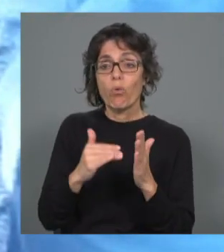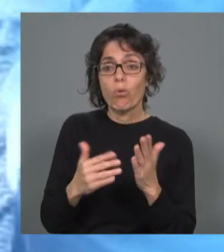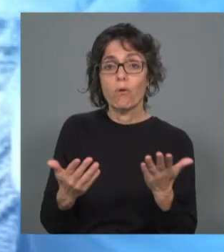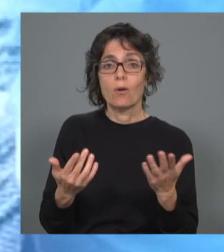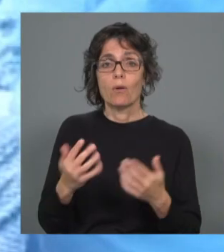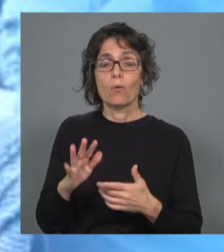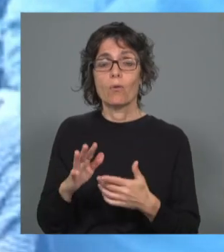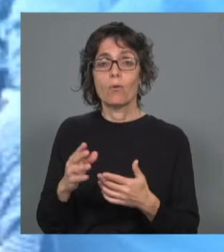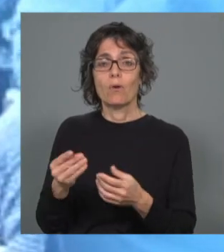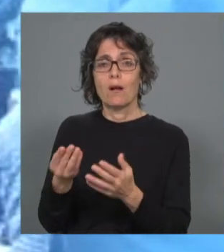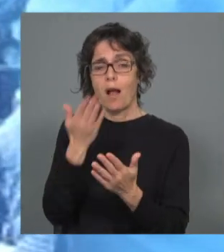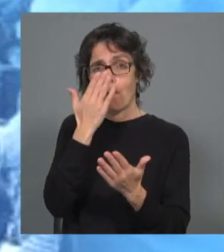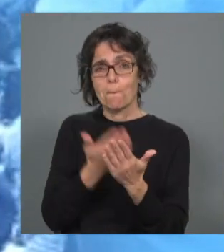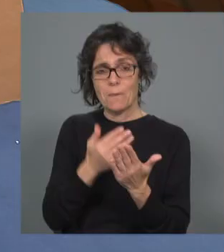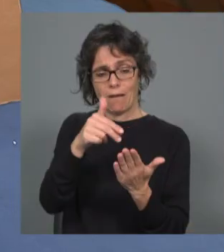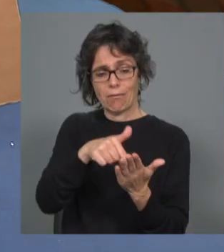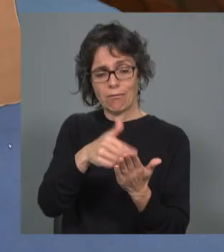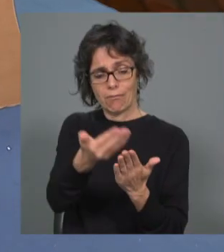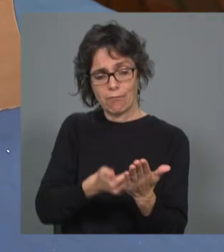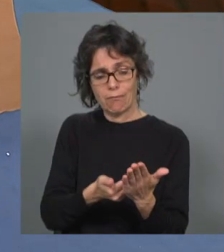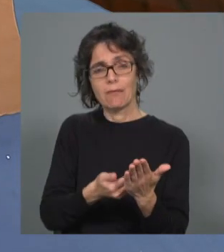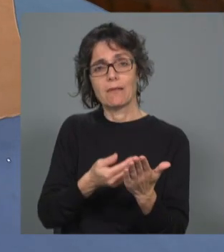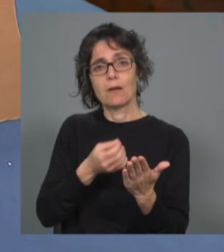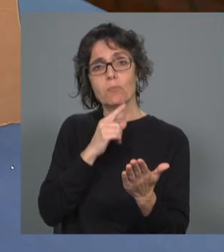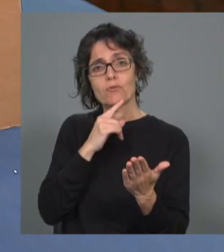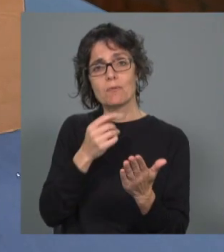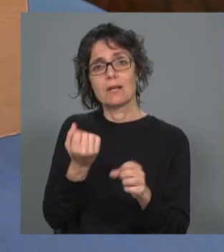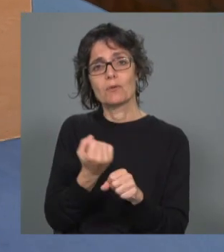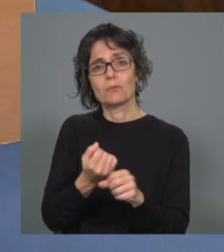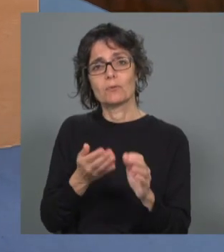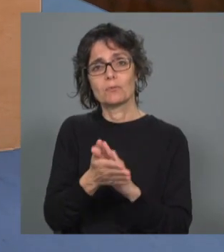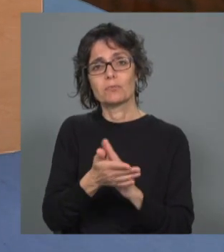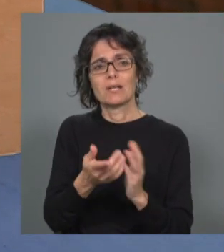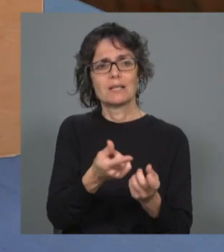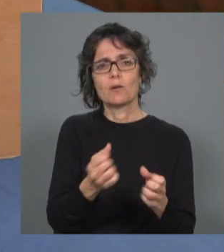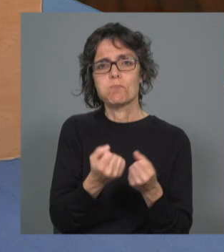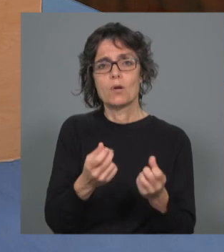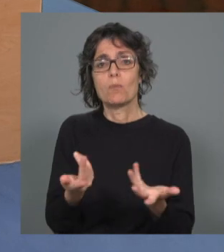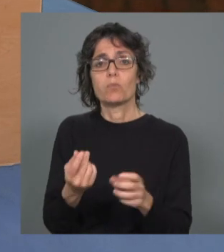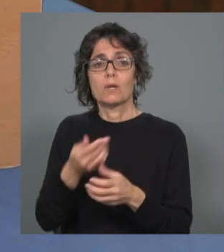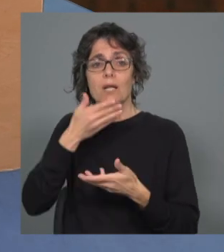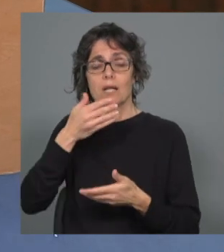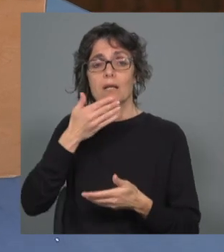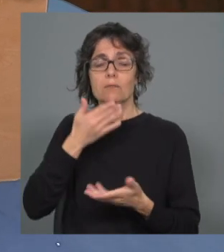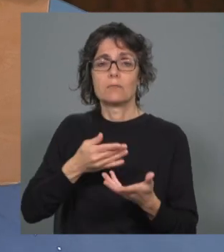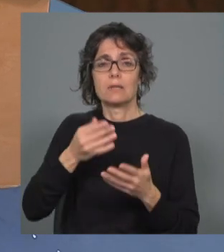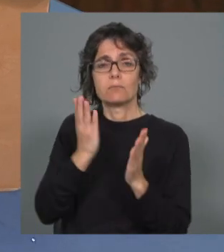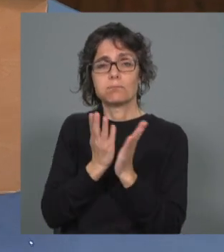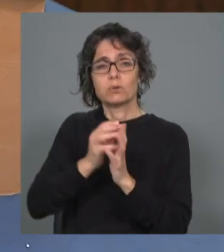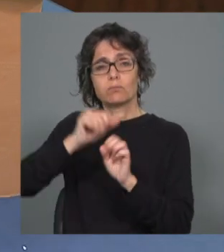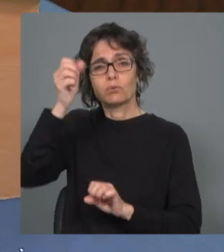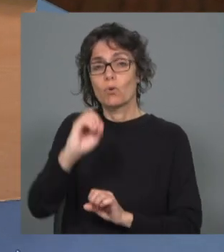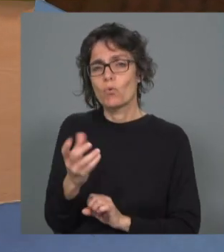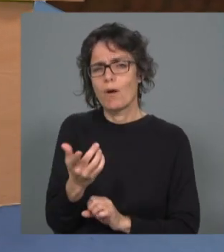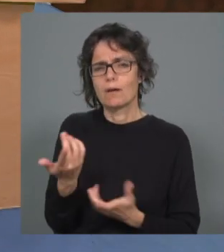laborais ou de ofertas de emprego que exigem cada vez mais competência técnica, vão ficando consecutivamente excluídas do acesso ao trabalho. A sociedade